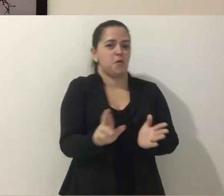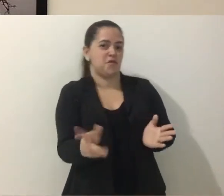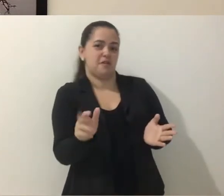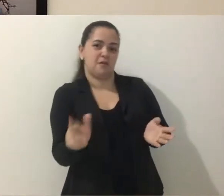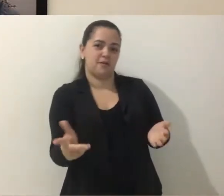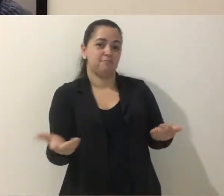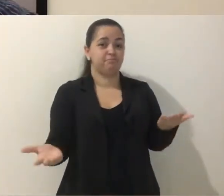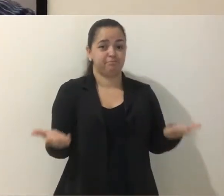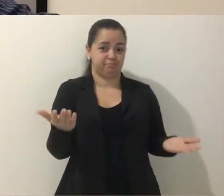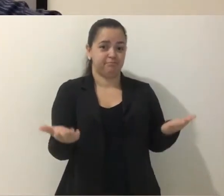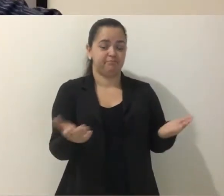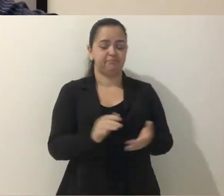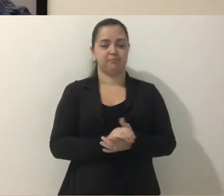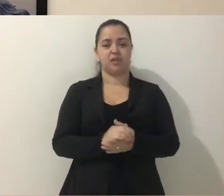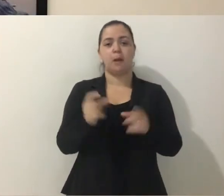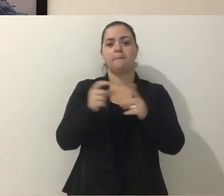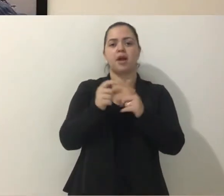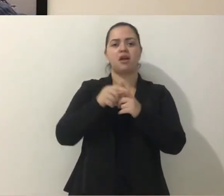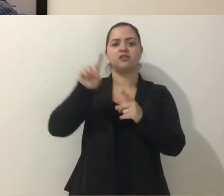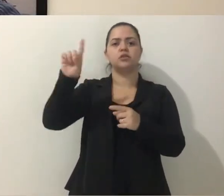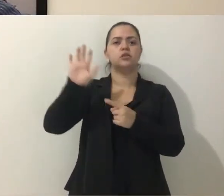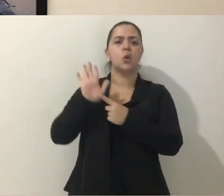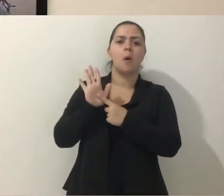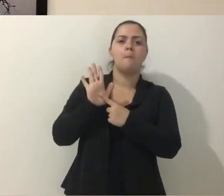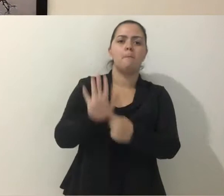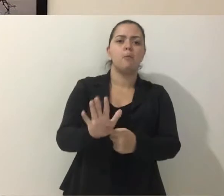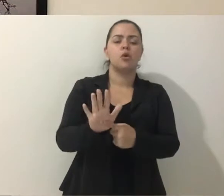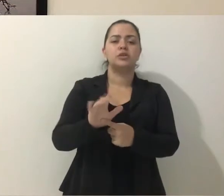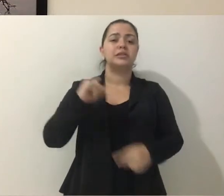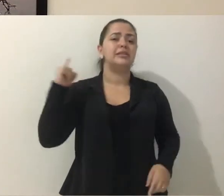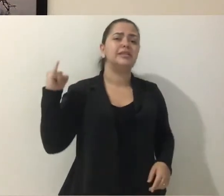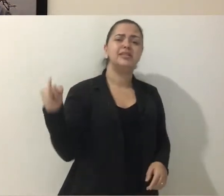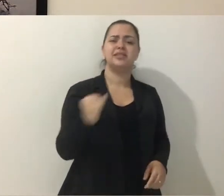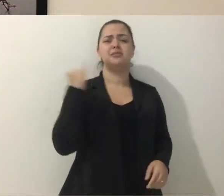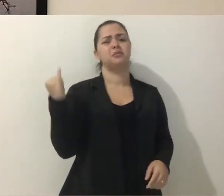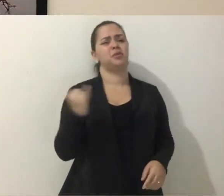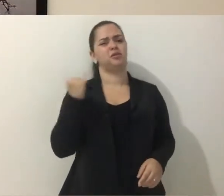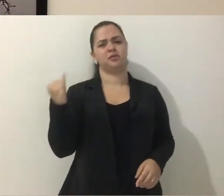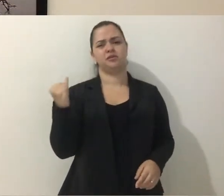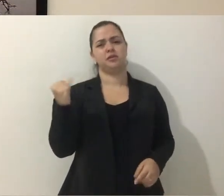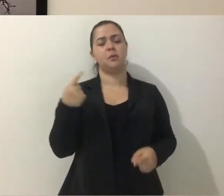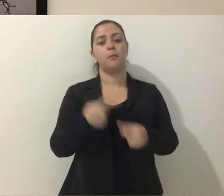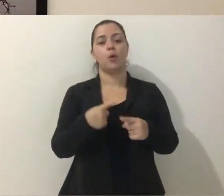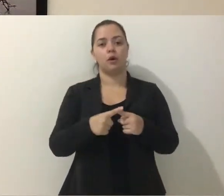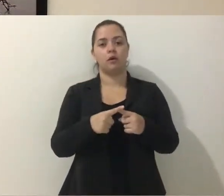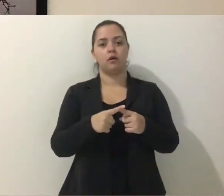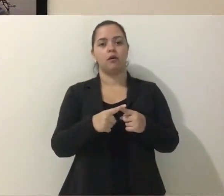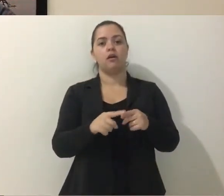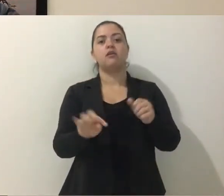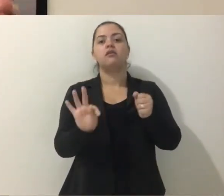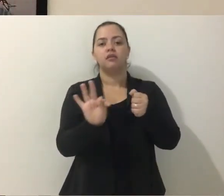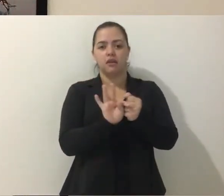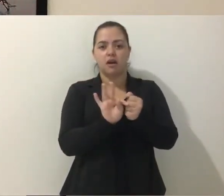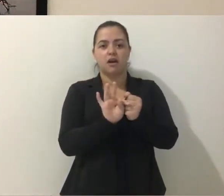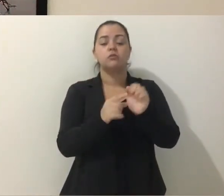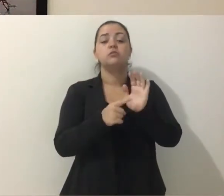Jesus, elas trazem aqui uma importância muito grande, porque a carta de Tiago é